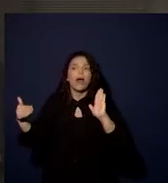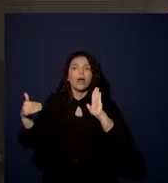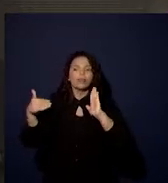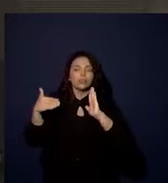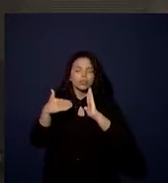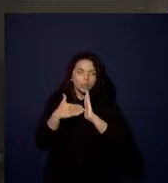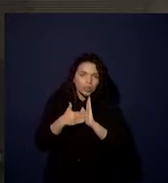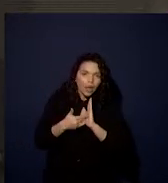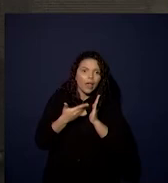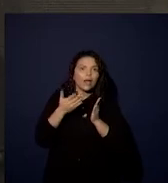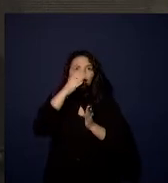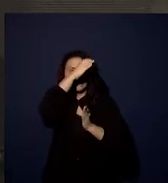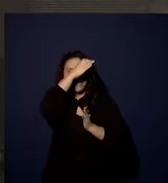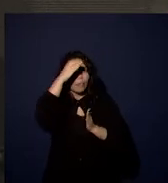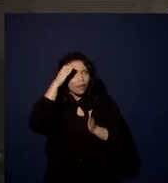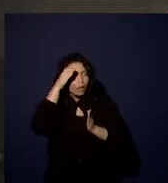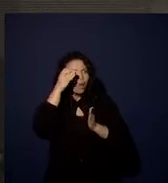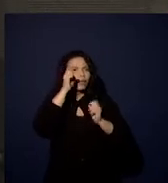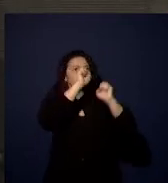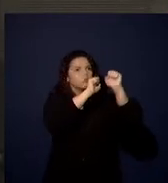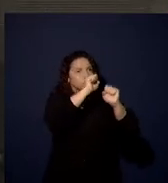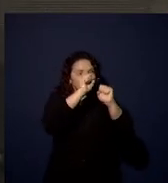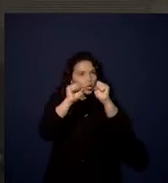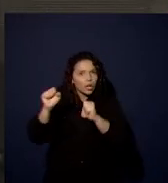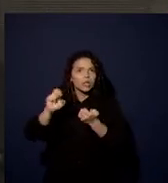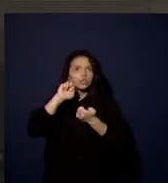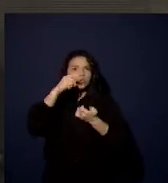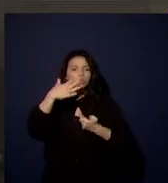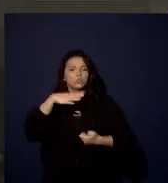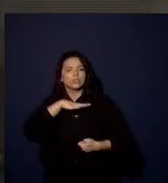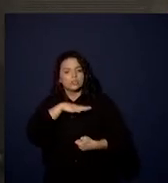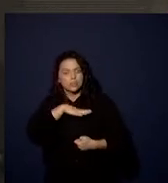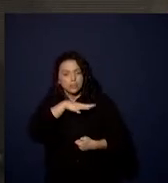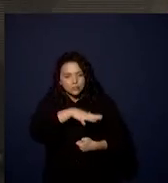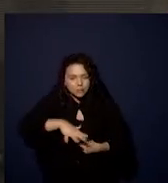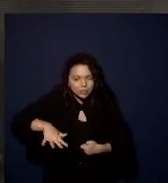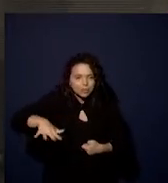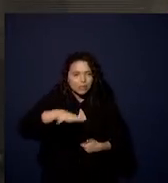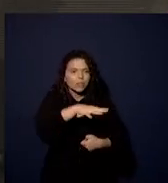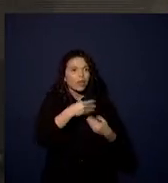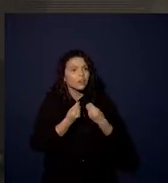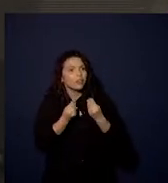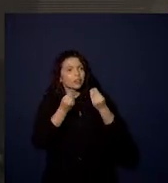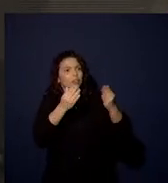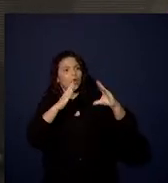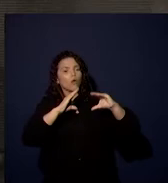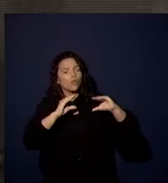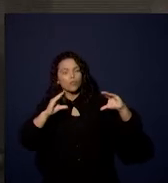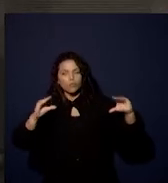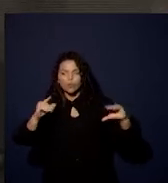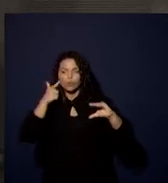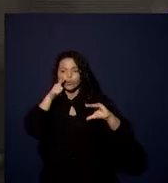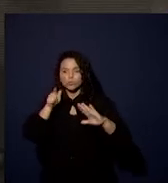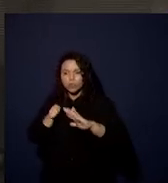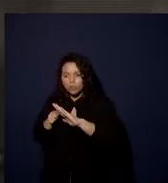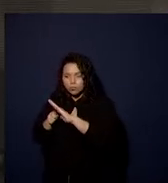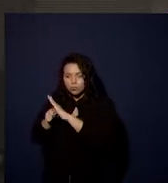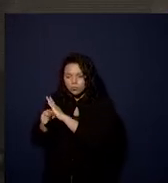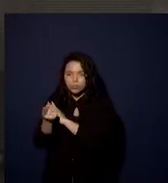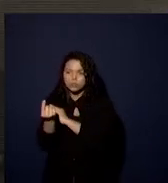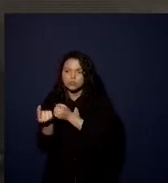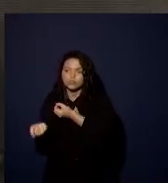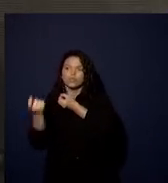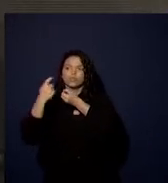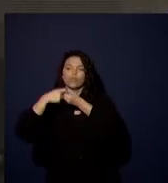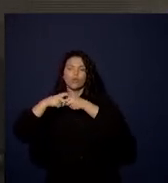montar uma carteira de clientes para ter um consumo disso mais ou menos Garantido e dar o conforto para o produtor de fazer um investimento e ter o retorno dele